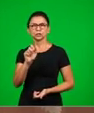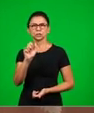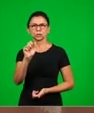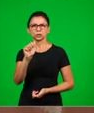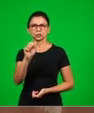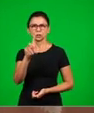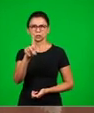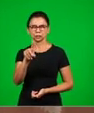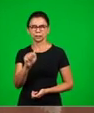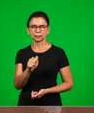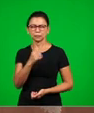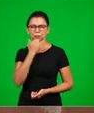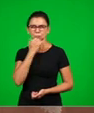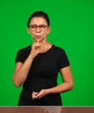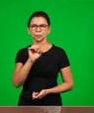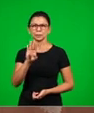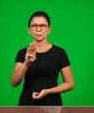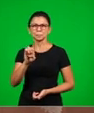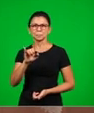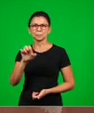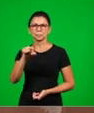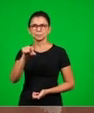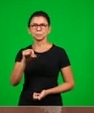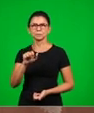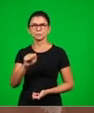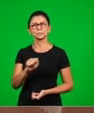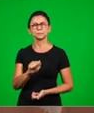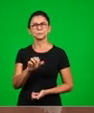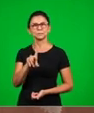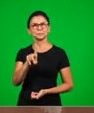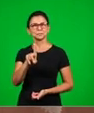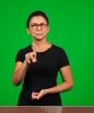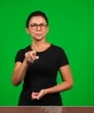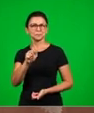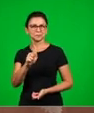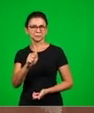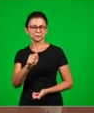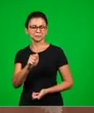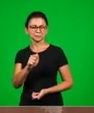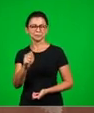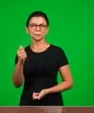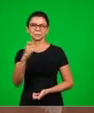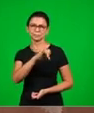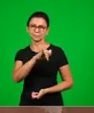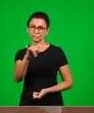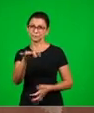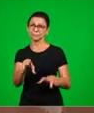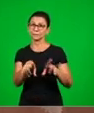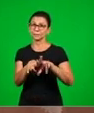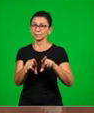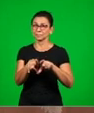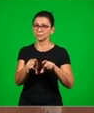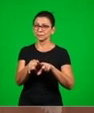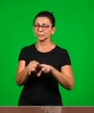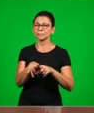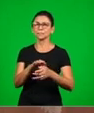nosso reconhecimento, e eu quero até dizer uma coisa, aquilo que os irmãos estão